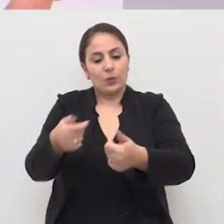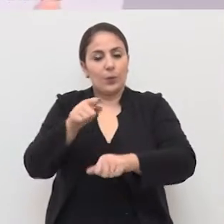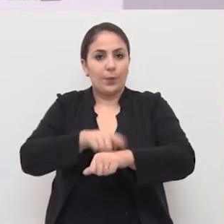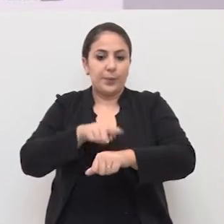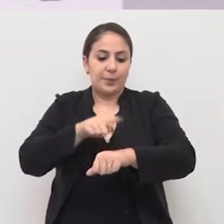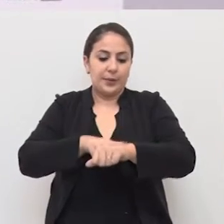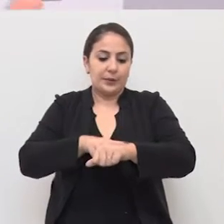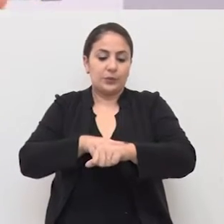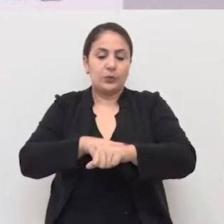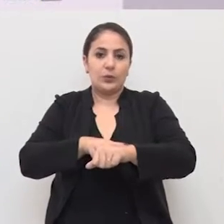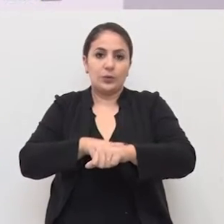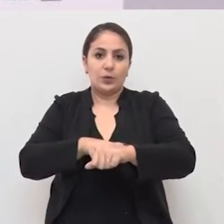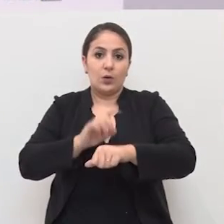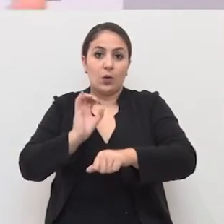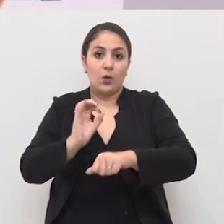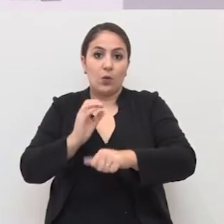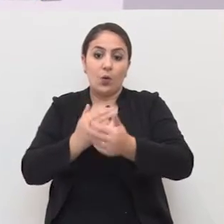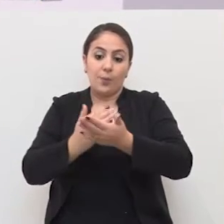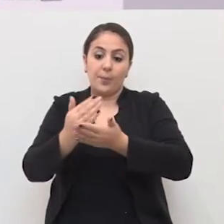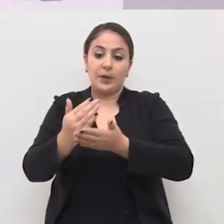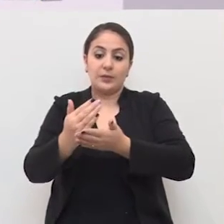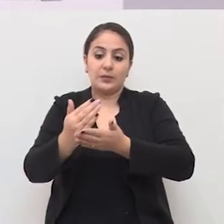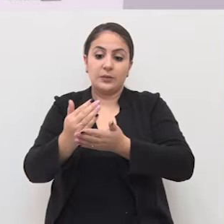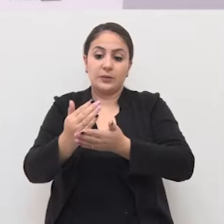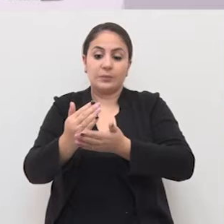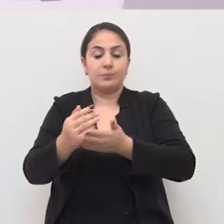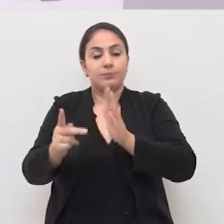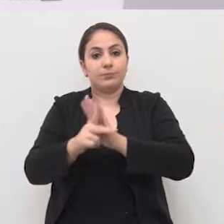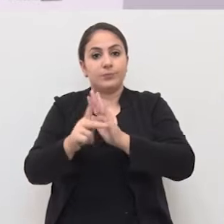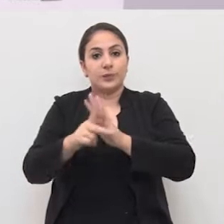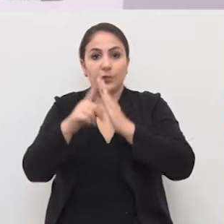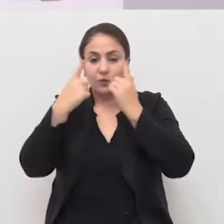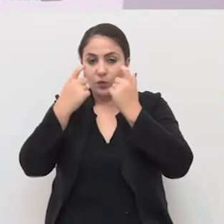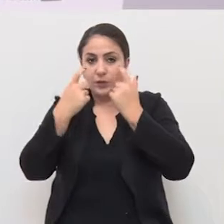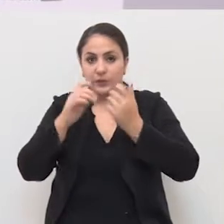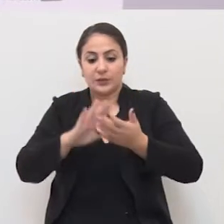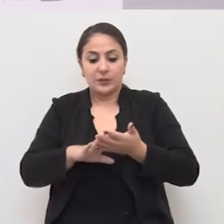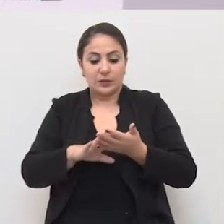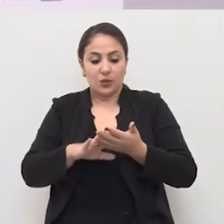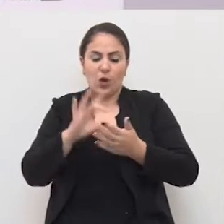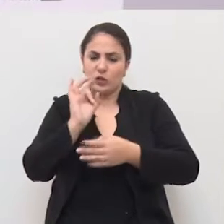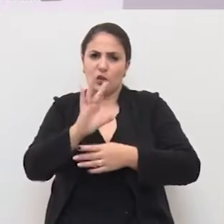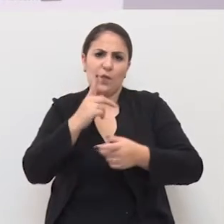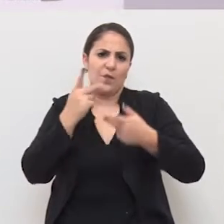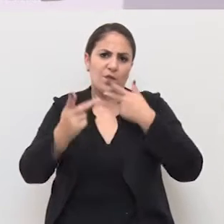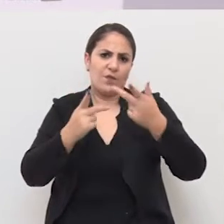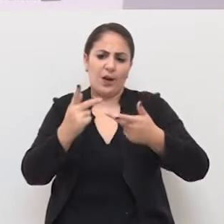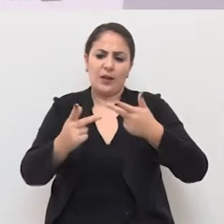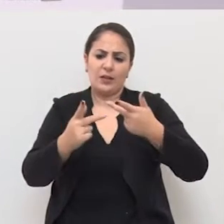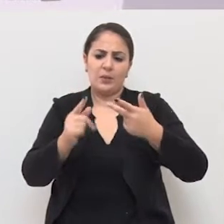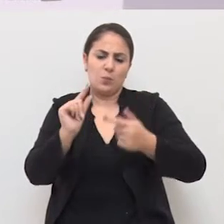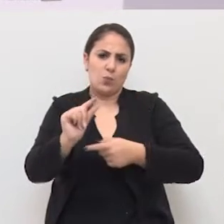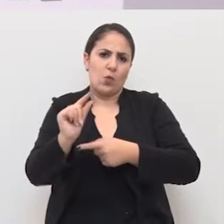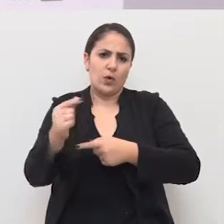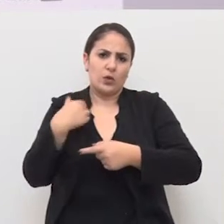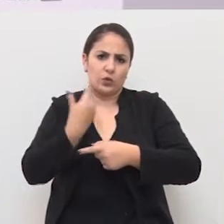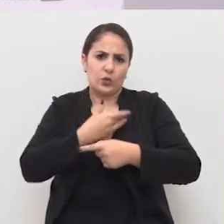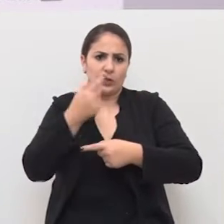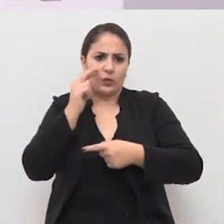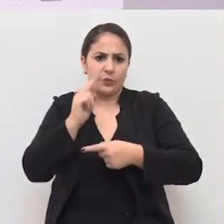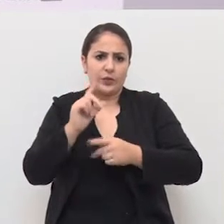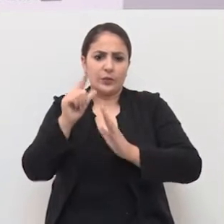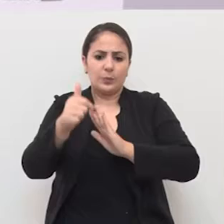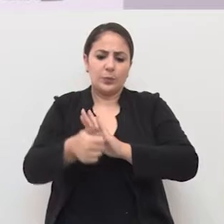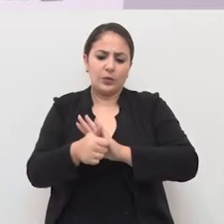a situação ela tende a se tornar uma situação de violência. Mas não são poucos os relatos que nós recebemos na